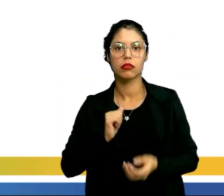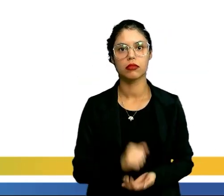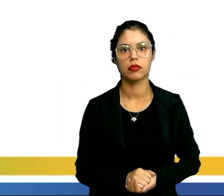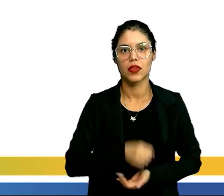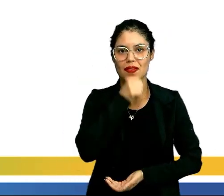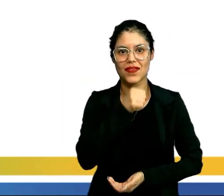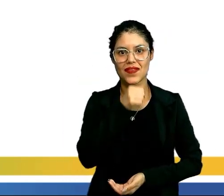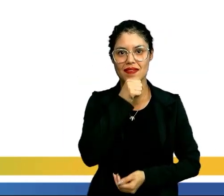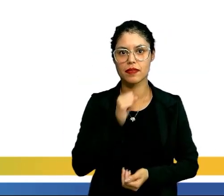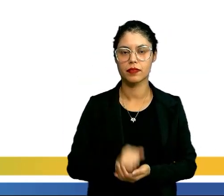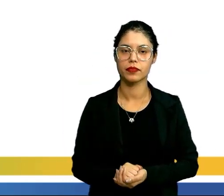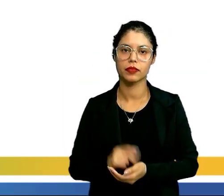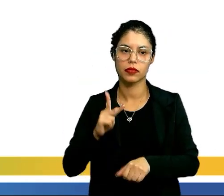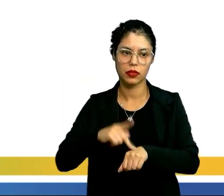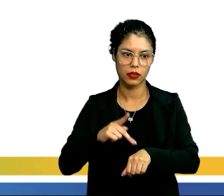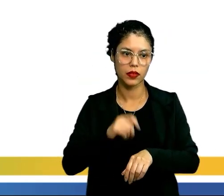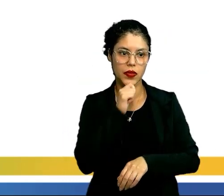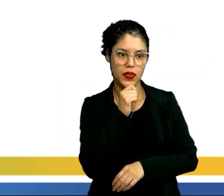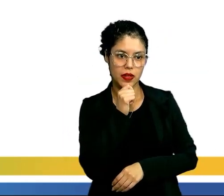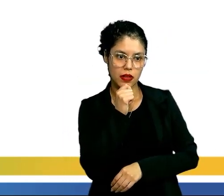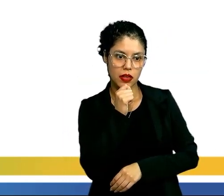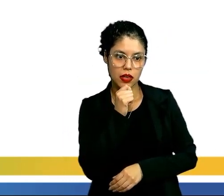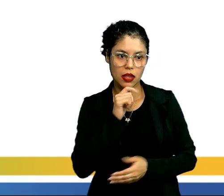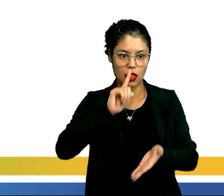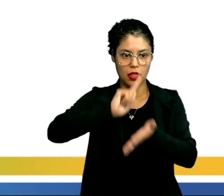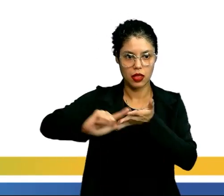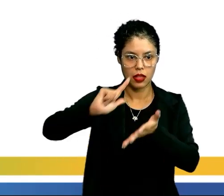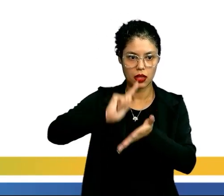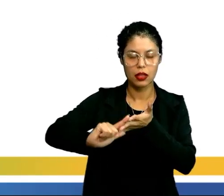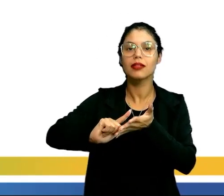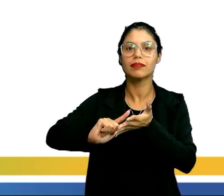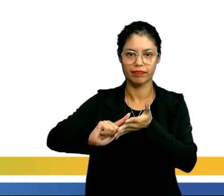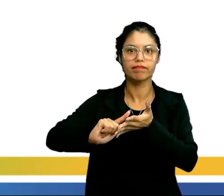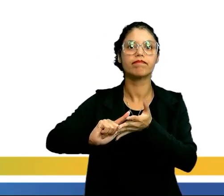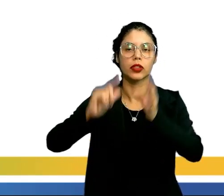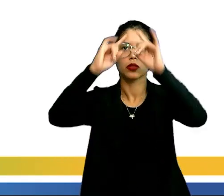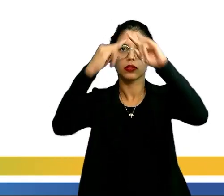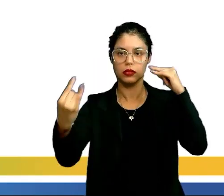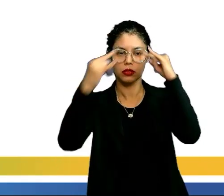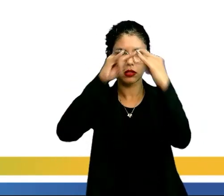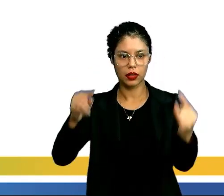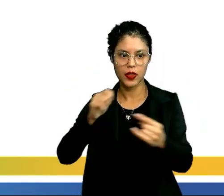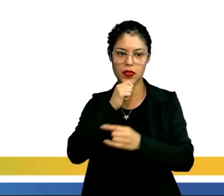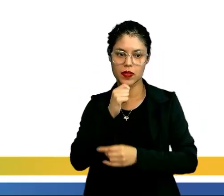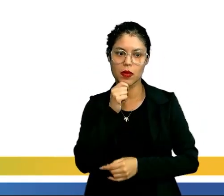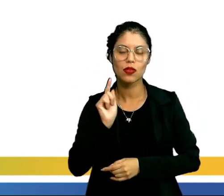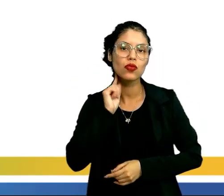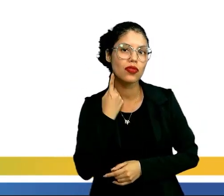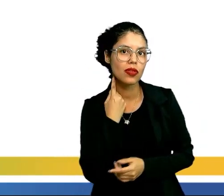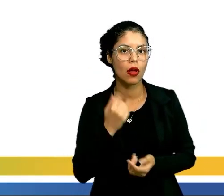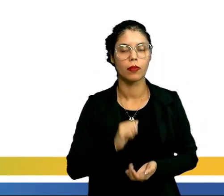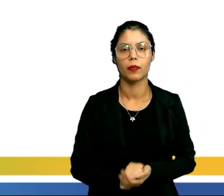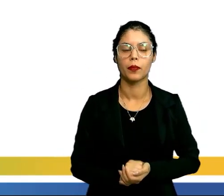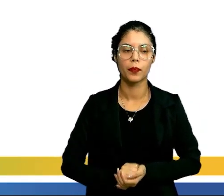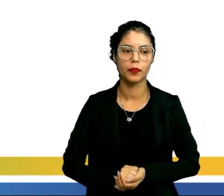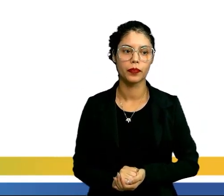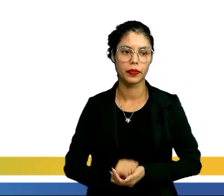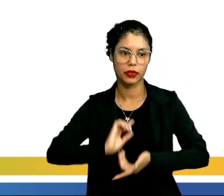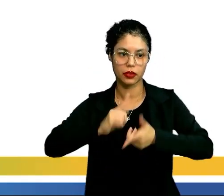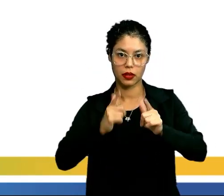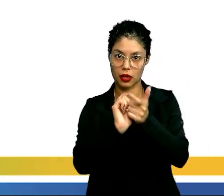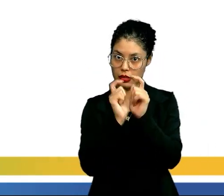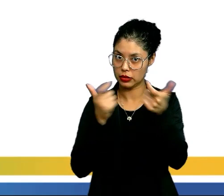limpar calhas de telhados, além de não guardar lixo no quintal. E nós temos mais abaixo uma informação que está com